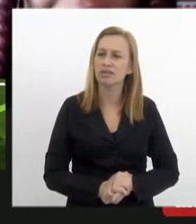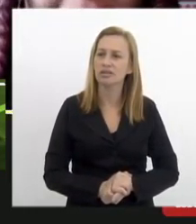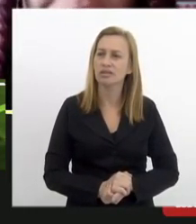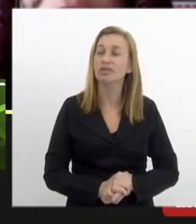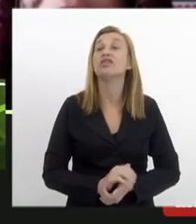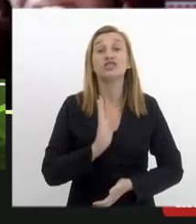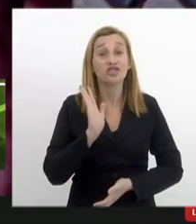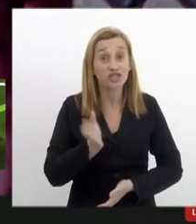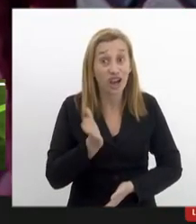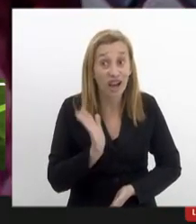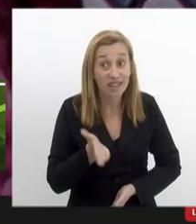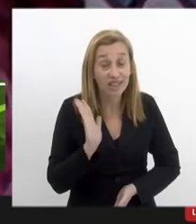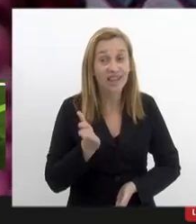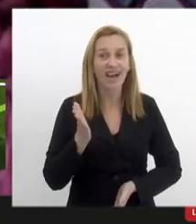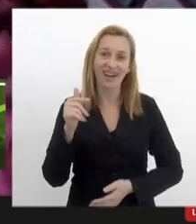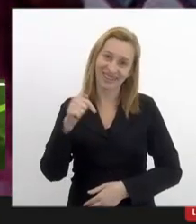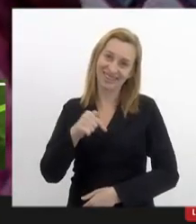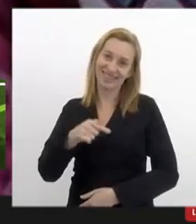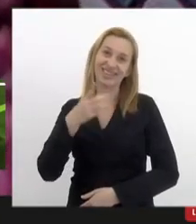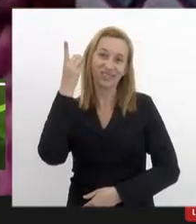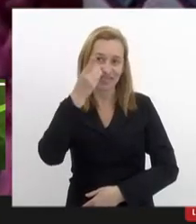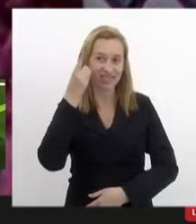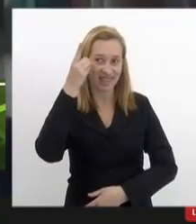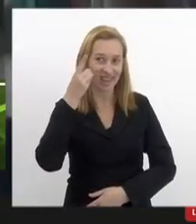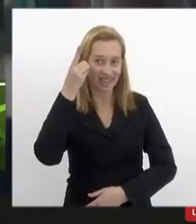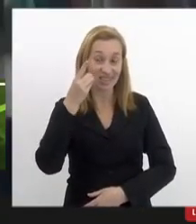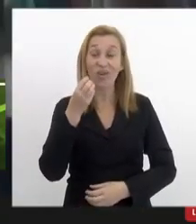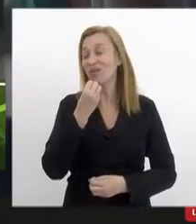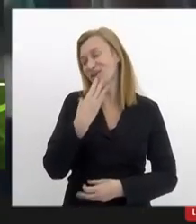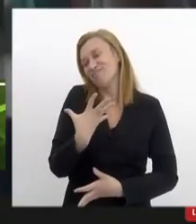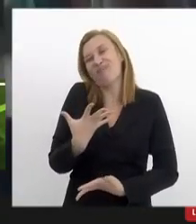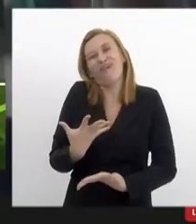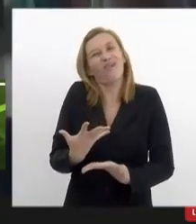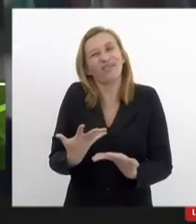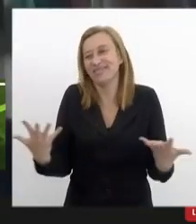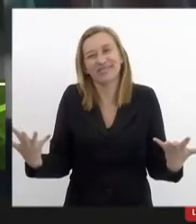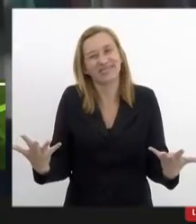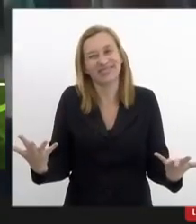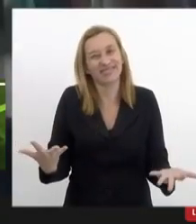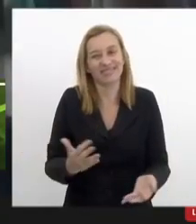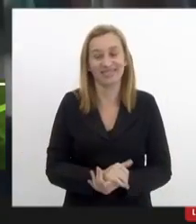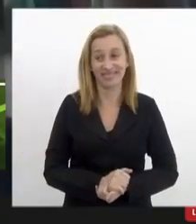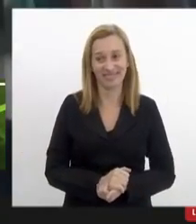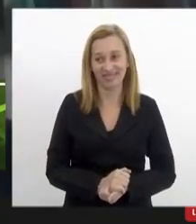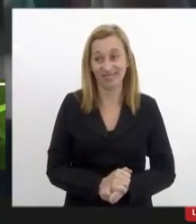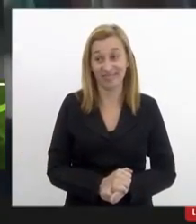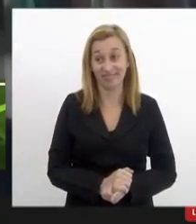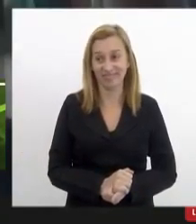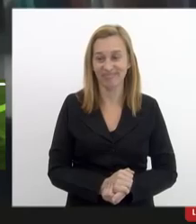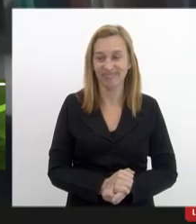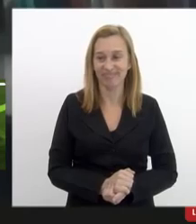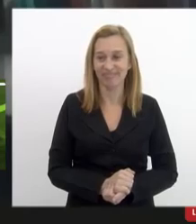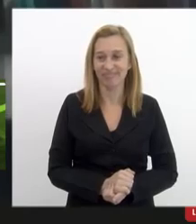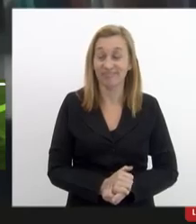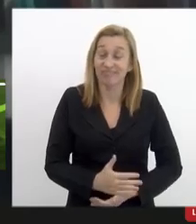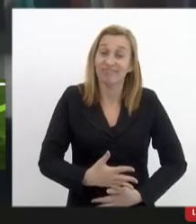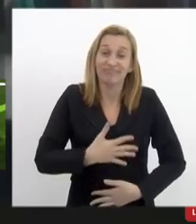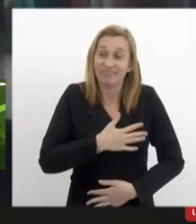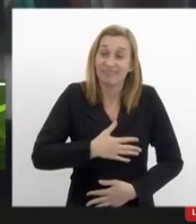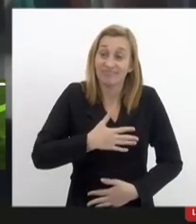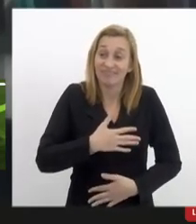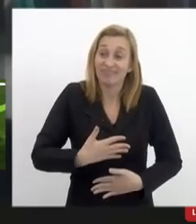certo? Já estou aqui, meu deputado. Oh, que beleza! Grande satisfação, não só satisfação,